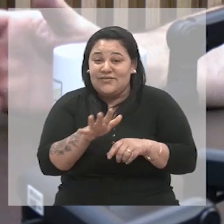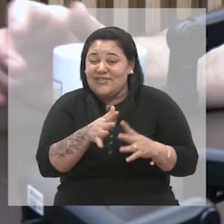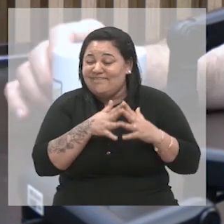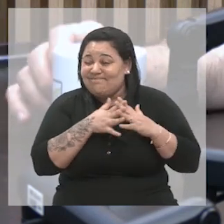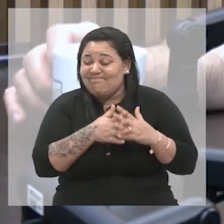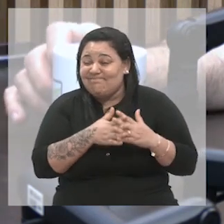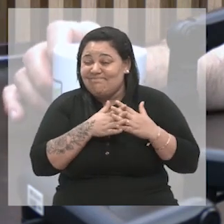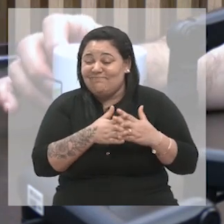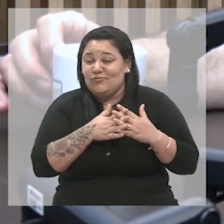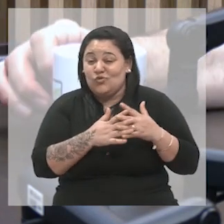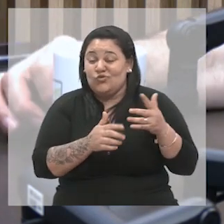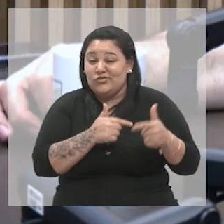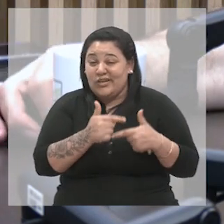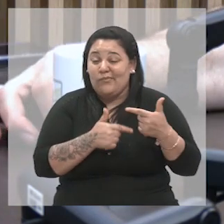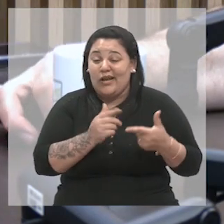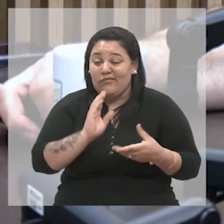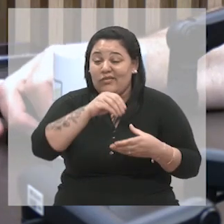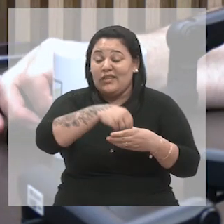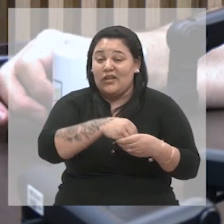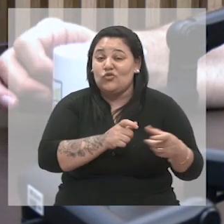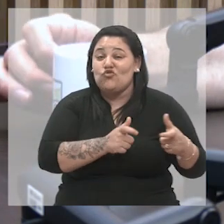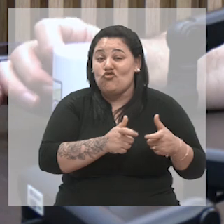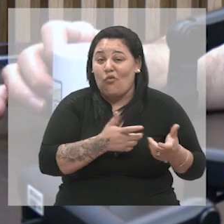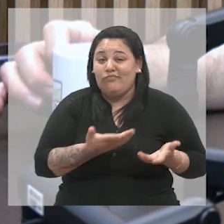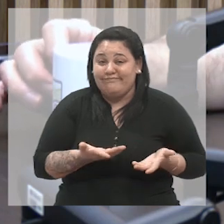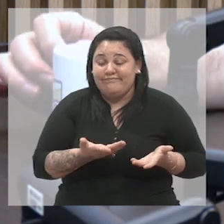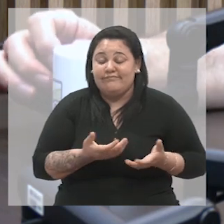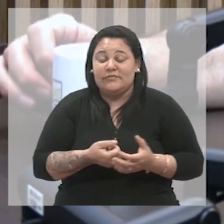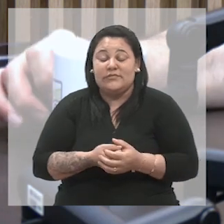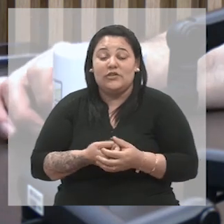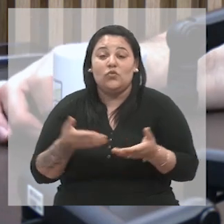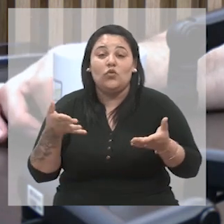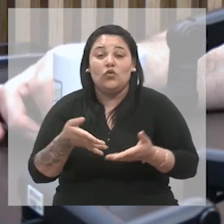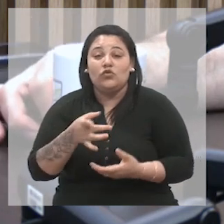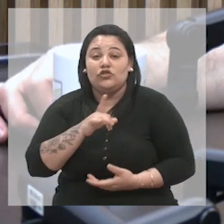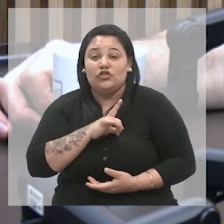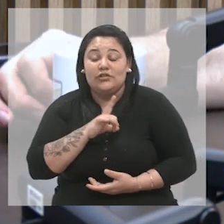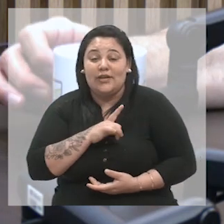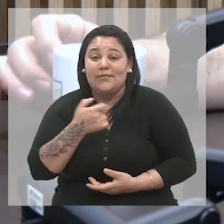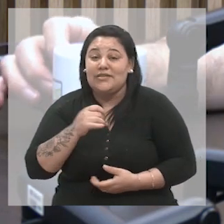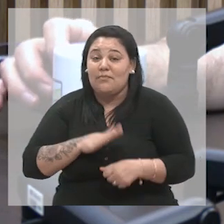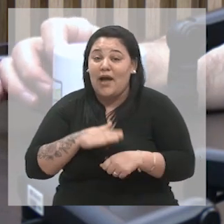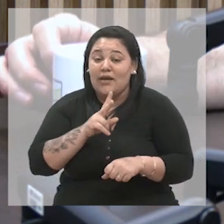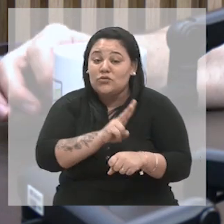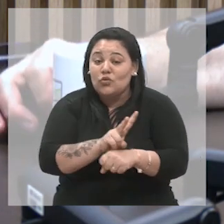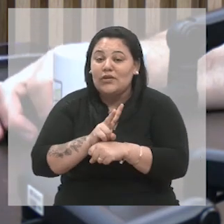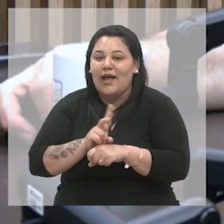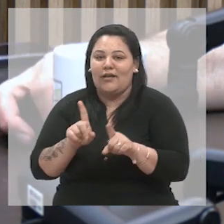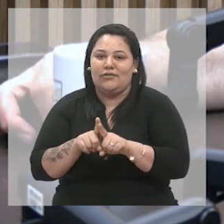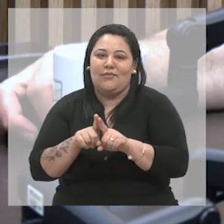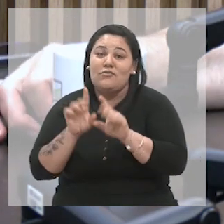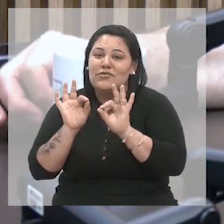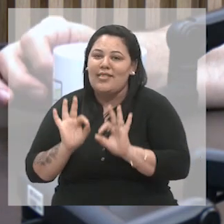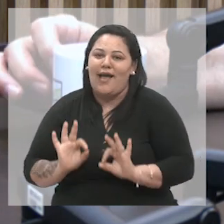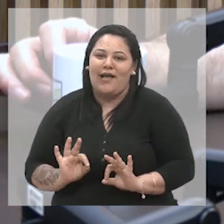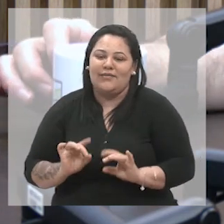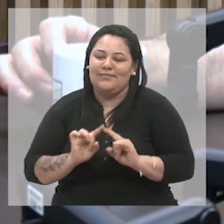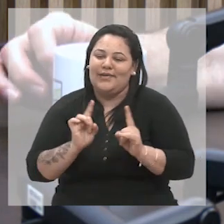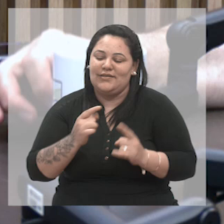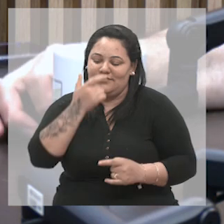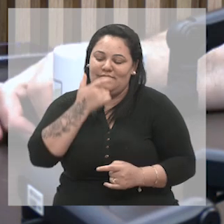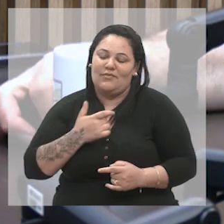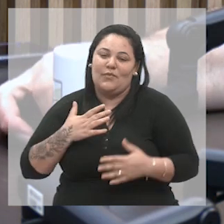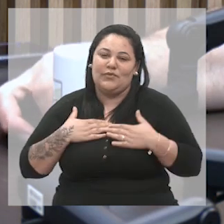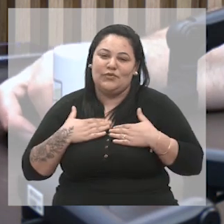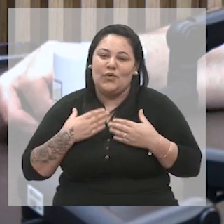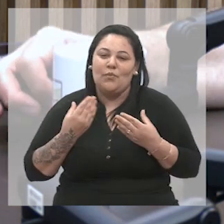atrapalha no rendimento dele dentro de quadro. Então hoje a gente tem um certo cuidado nesse aspecto aí, né? Mas